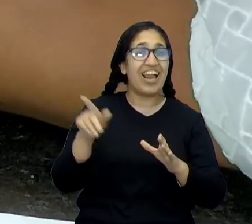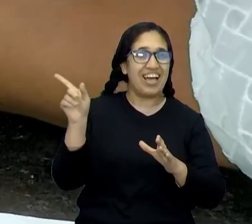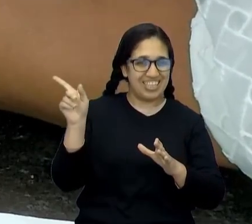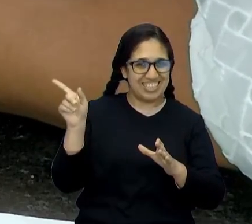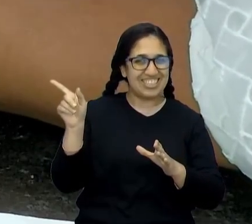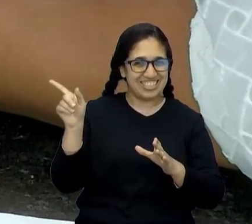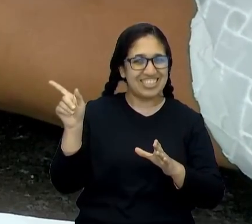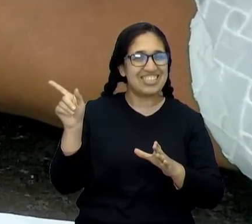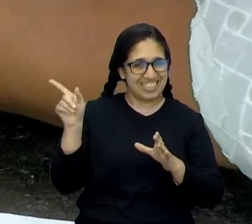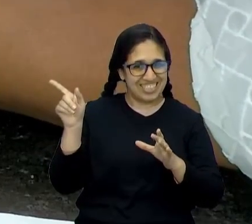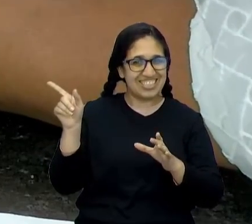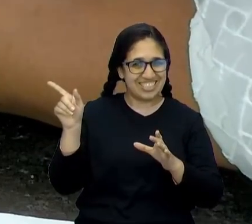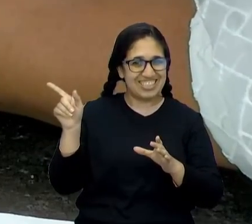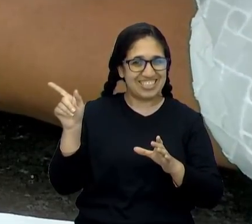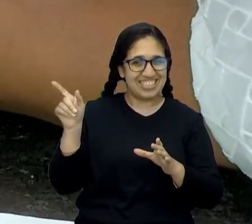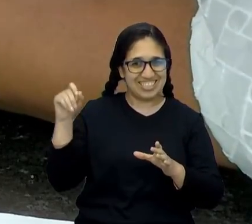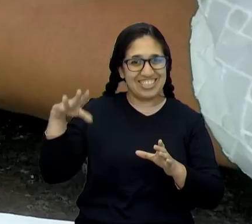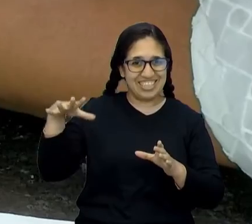Espero que tenha acendido de novo.